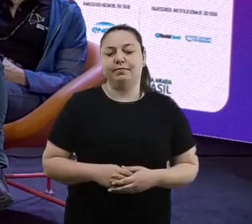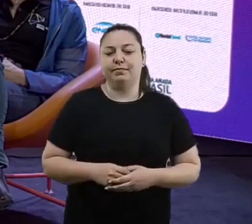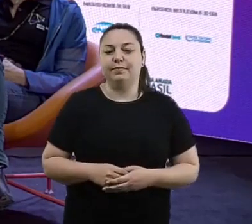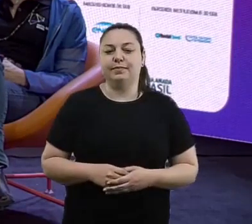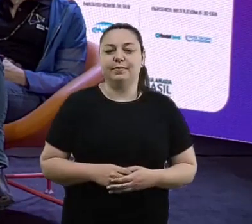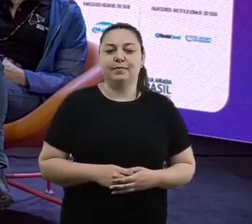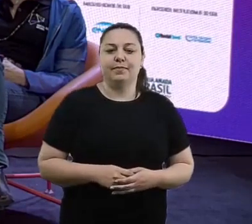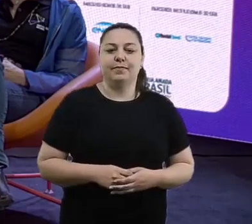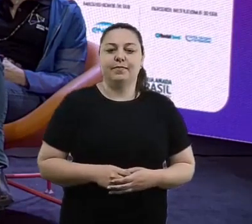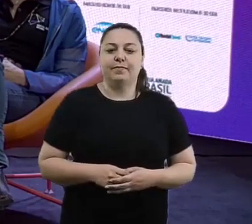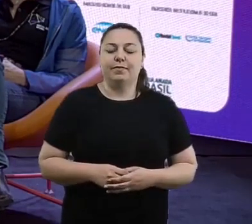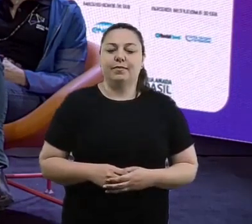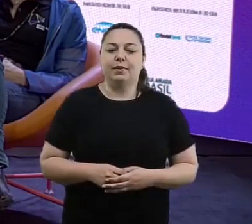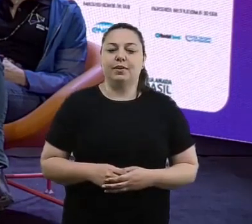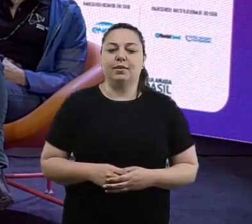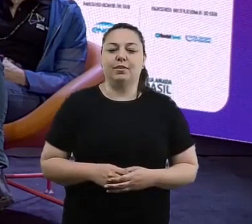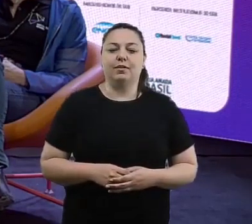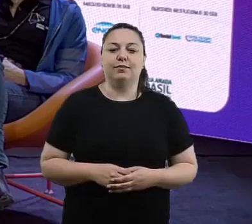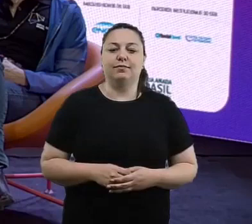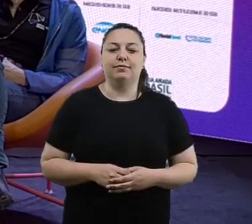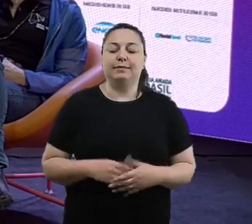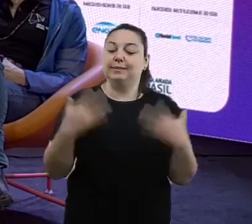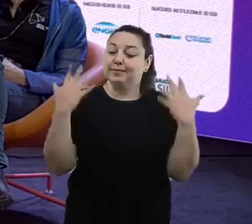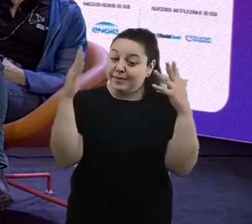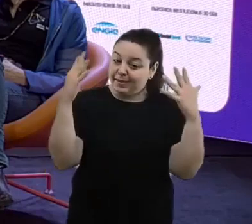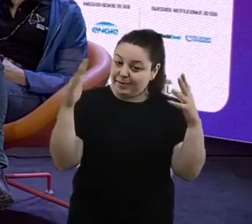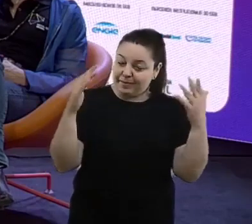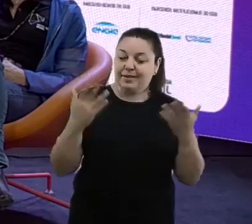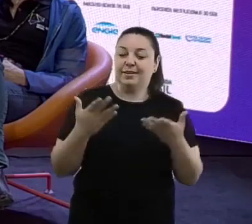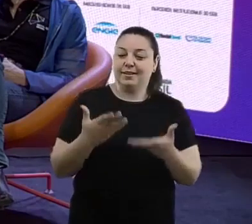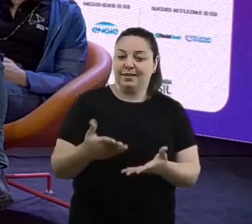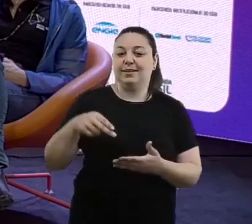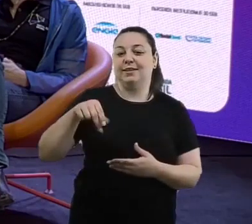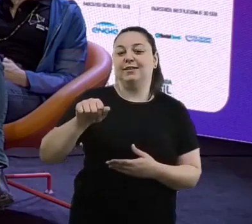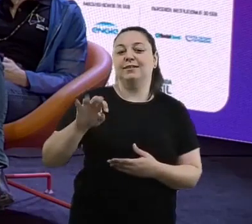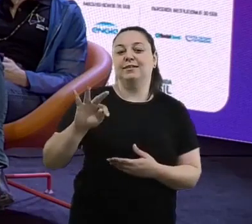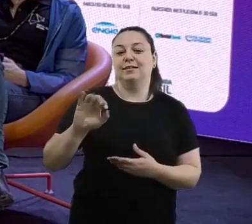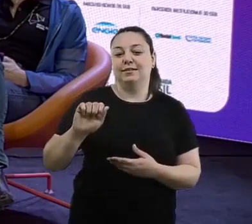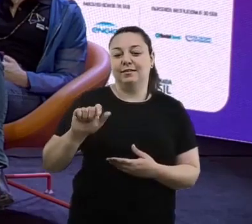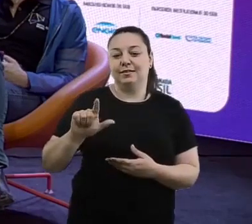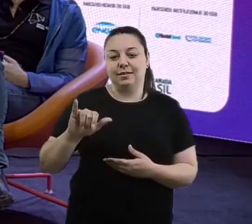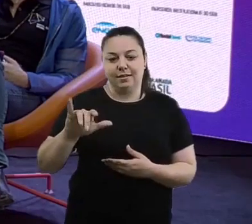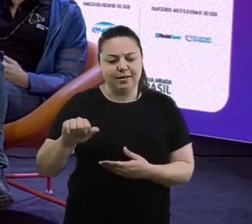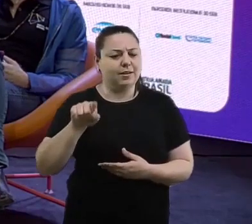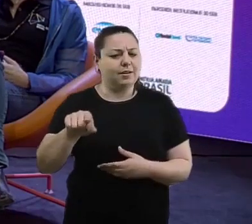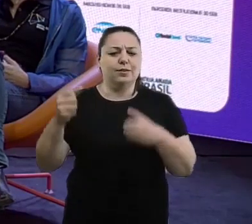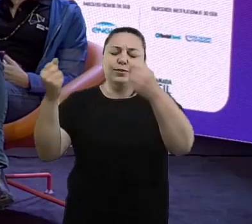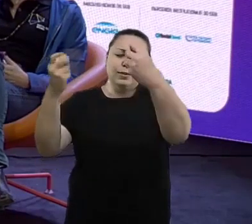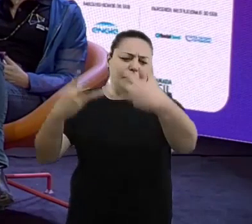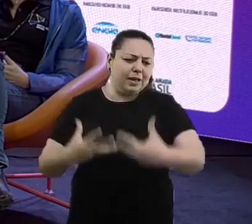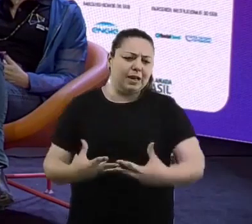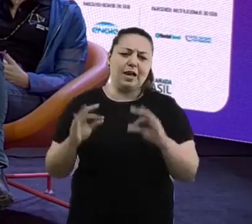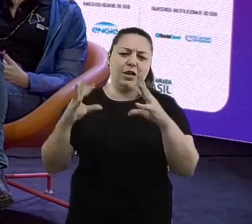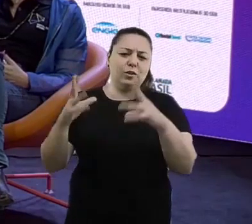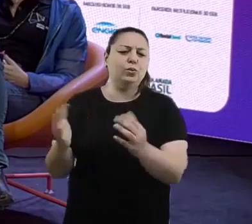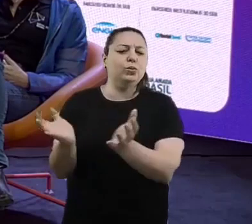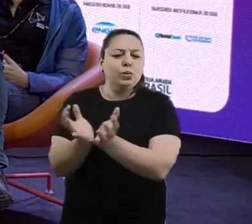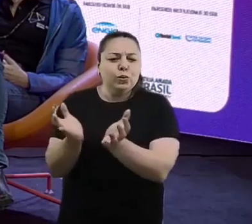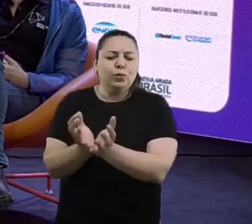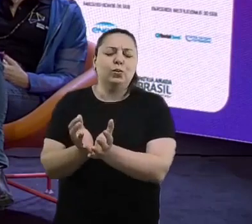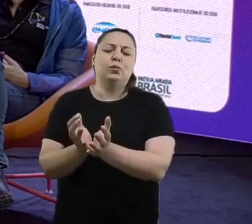Bem, Natália, parabéns para você que veio aí explicar tudo que o time fez, né? Parabéns para o time. É sempre um